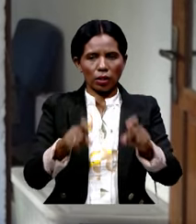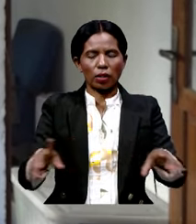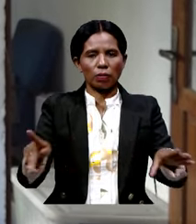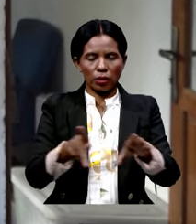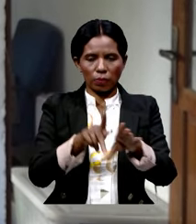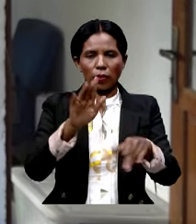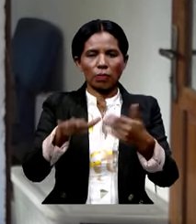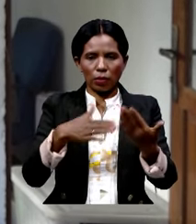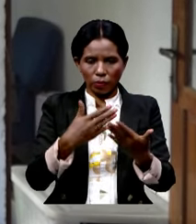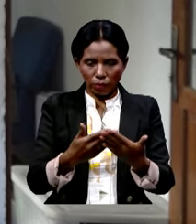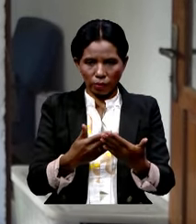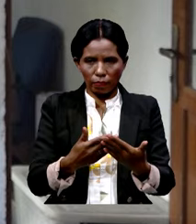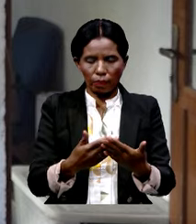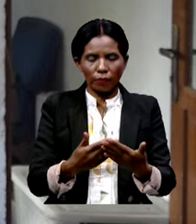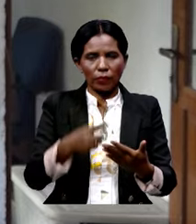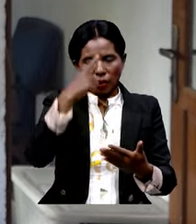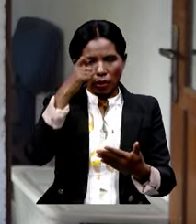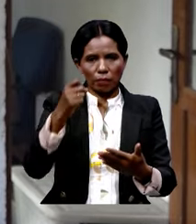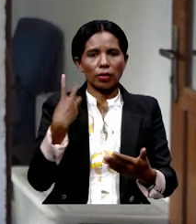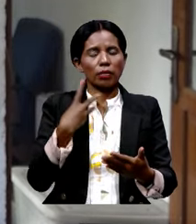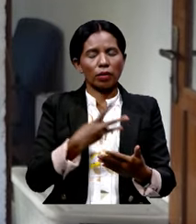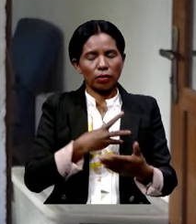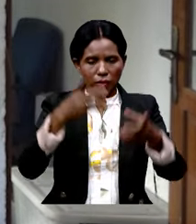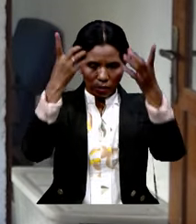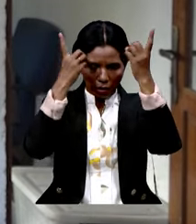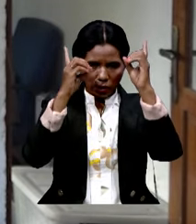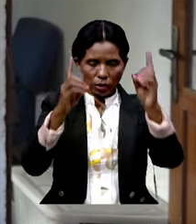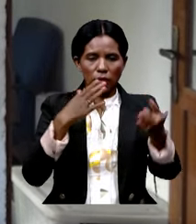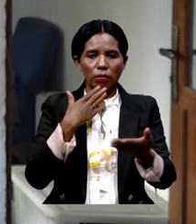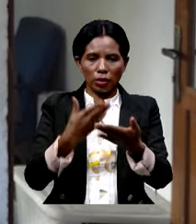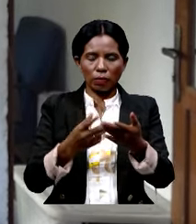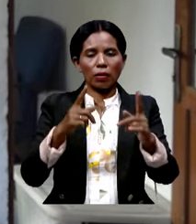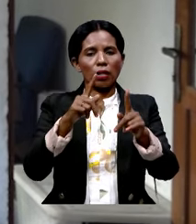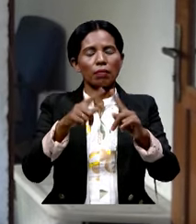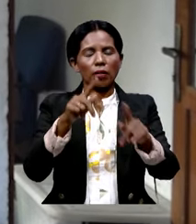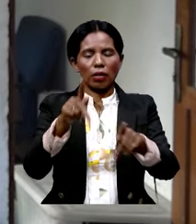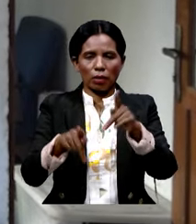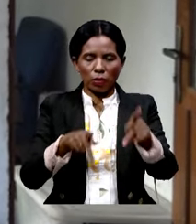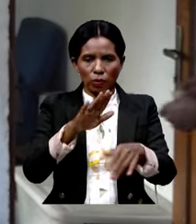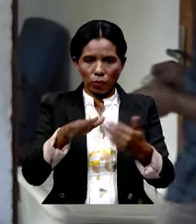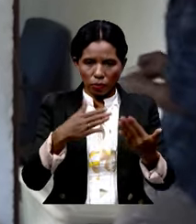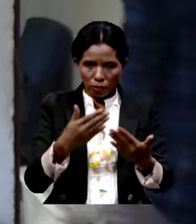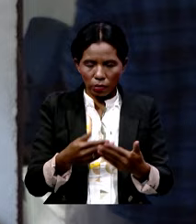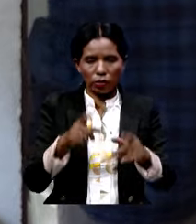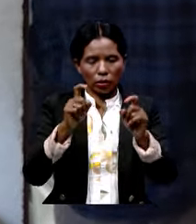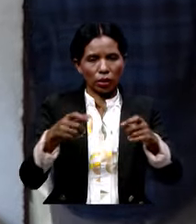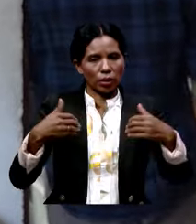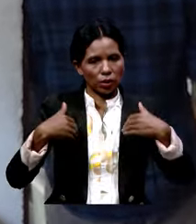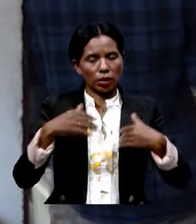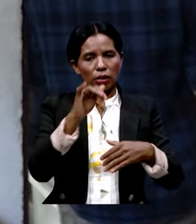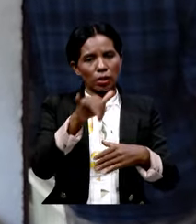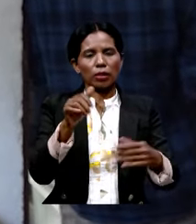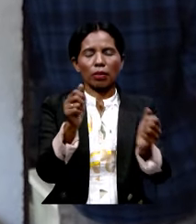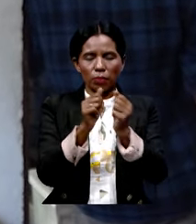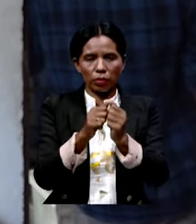ototu. Tambah atu defini kata lei ne beng star ba povo ne, ne significa kata ia konkurransia ida. La bele itah dihan kata